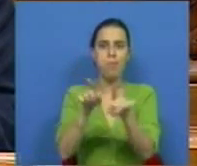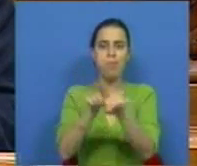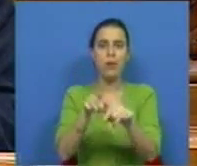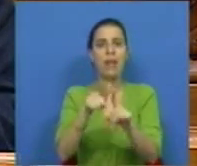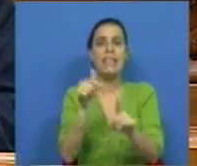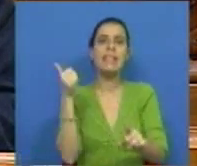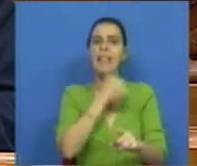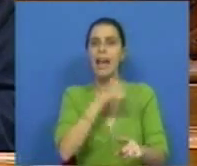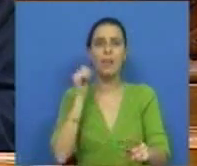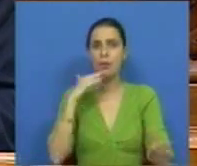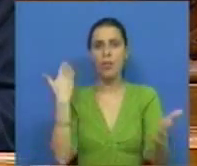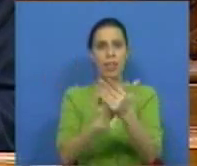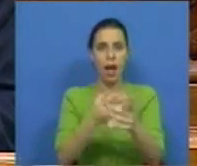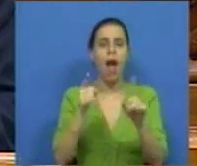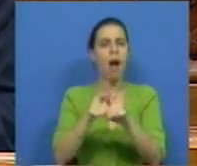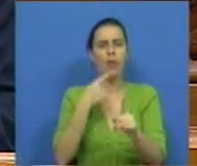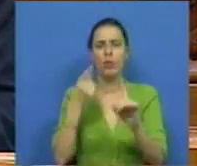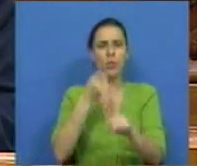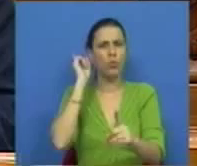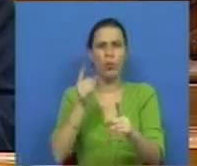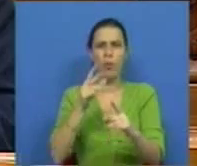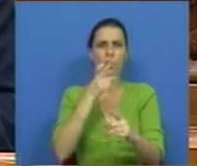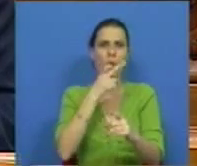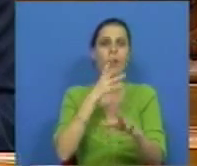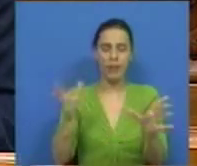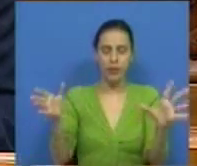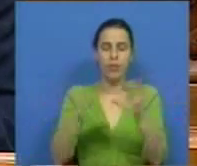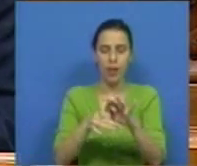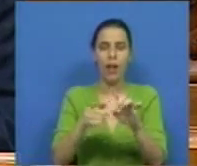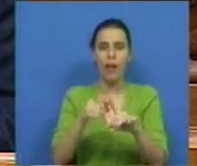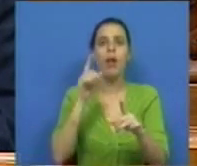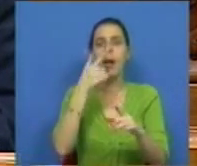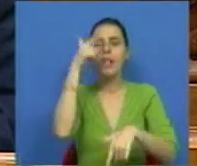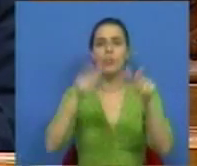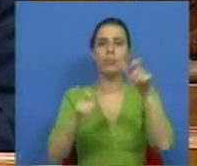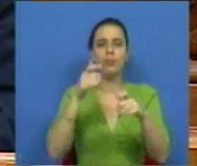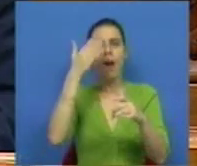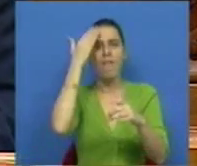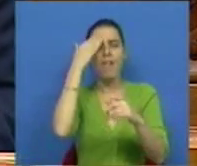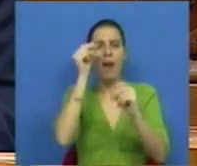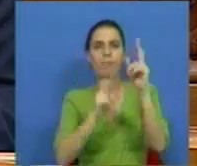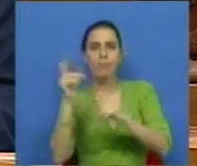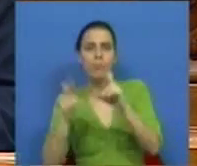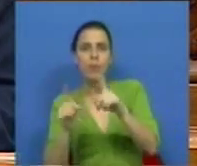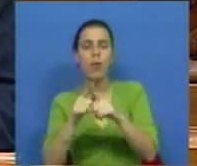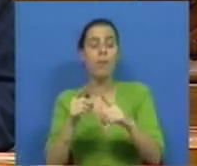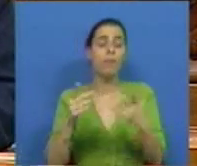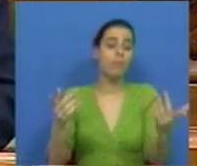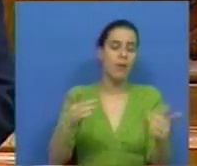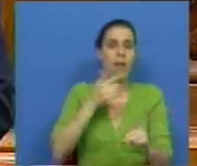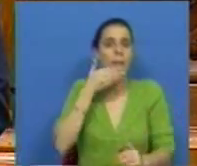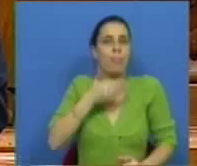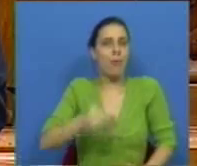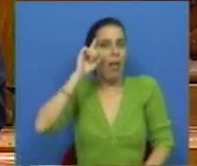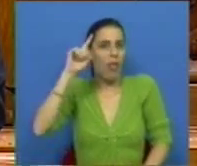para o sacrifício é o disfarce mais sórdido que os especuladores usam com uma fantástica